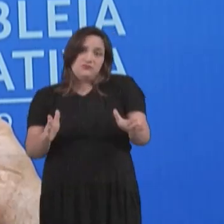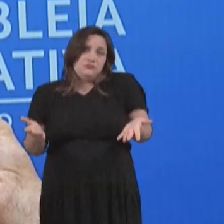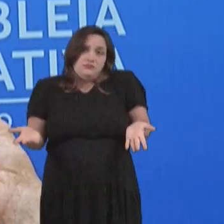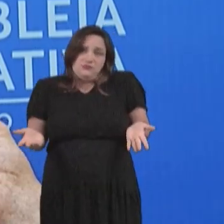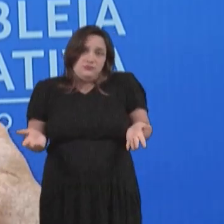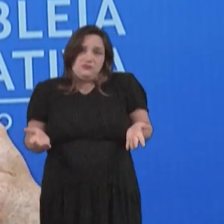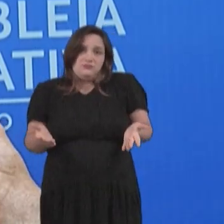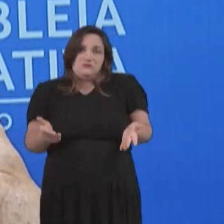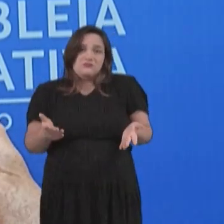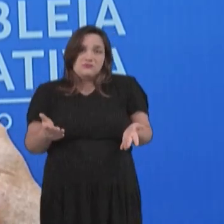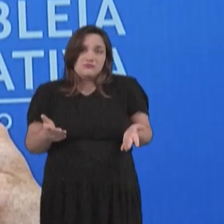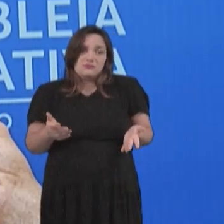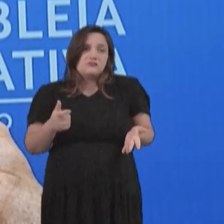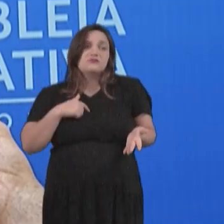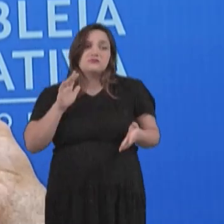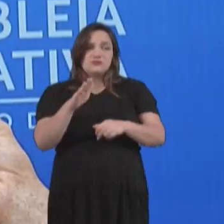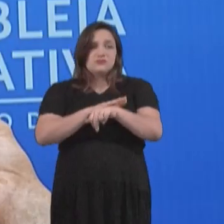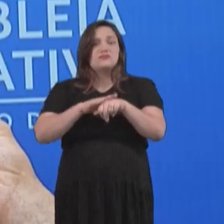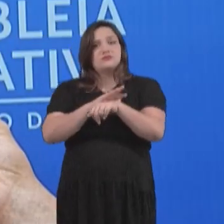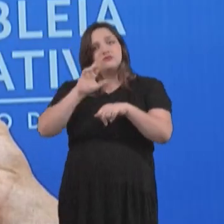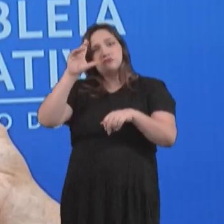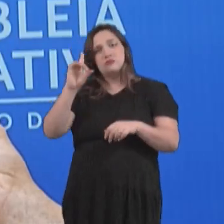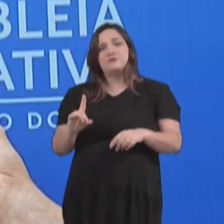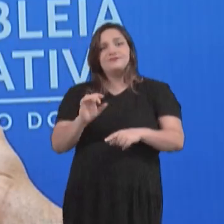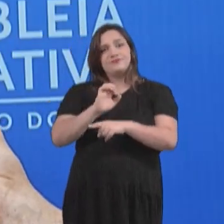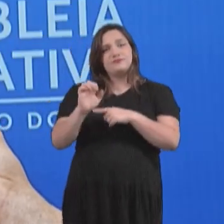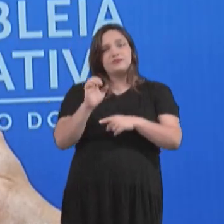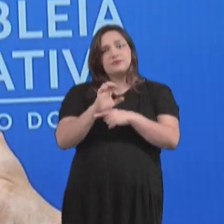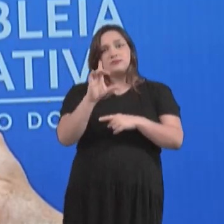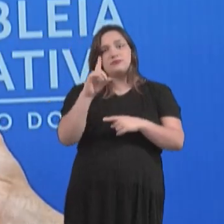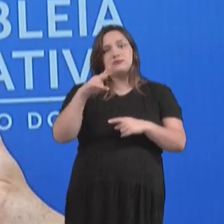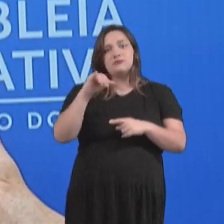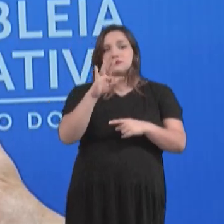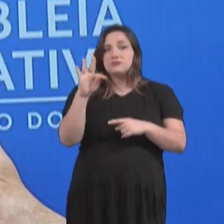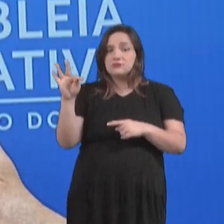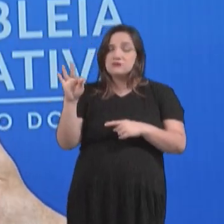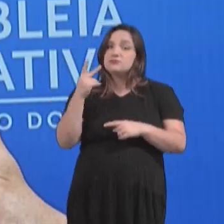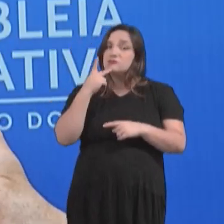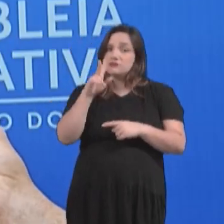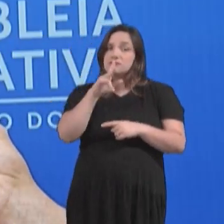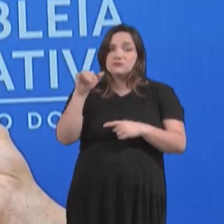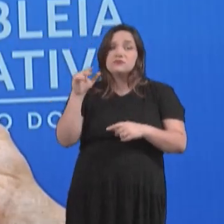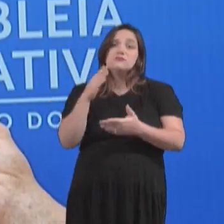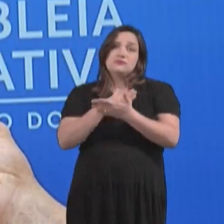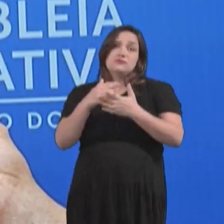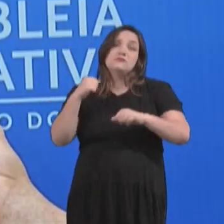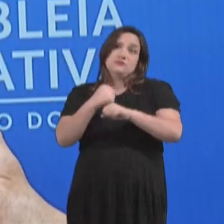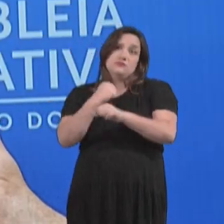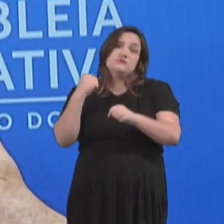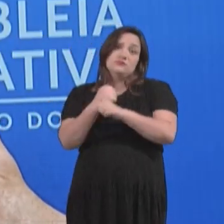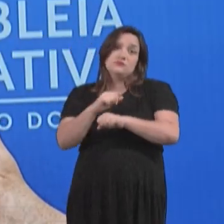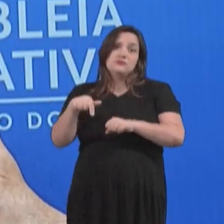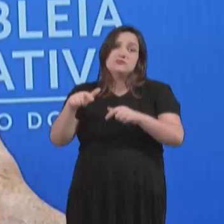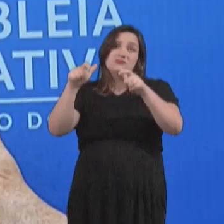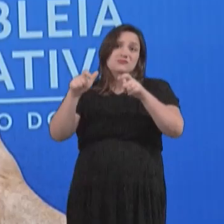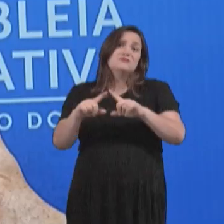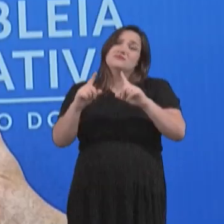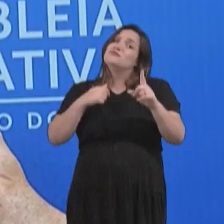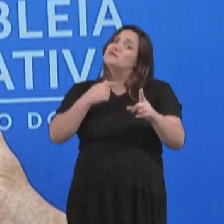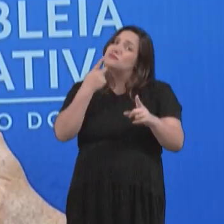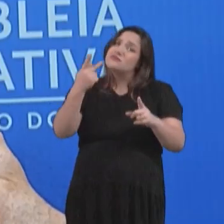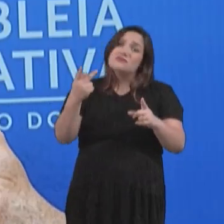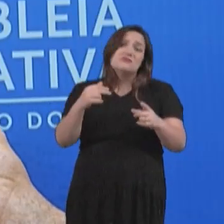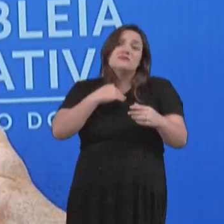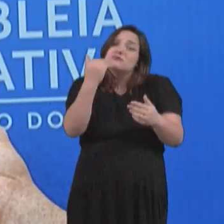Conversei com o diretor estadual do DENIT, haverá dentro de 15, 20 dias, deve começar a recuperação desse trecho. Mas eu insisto, né?